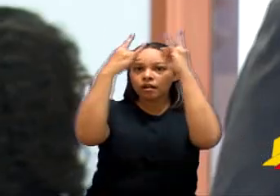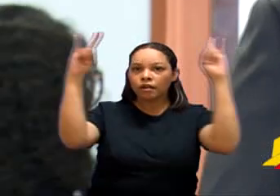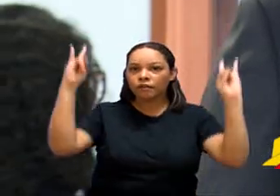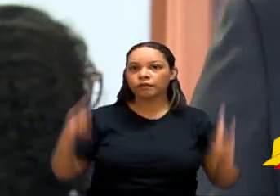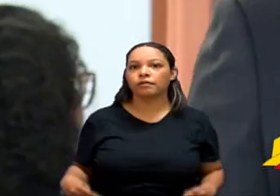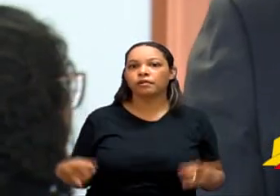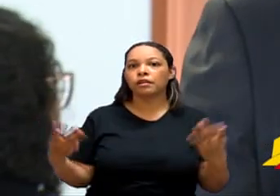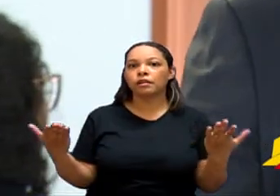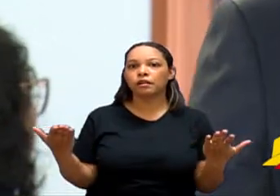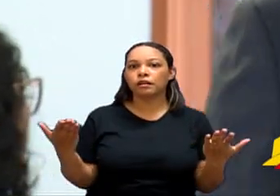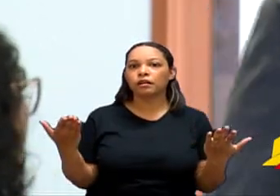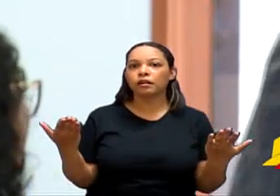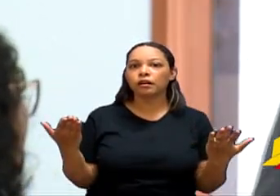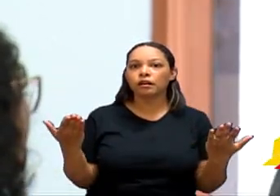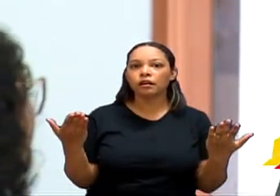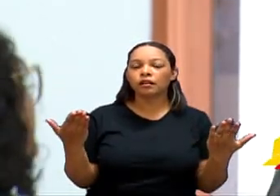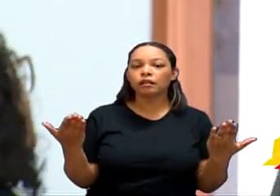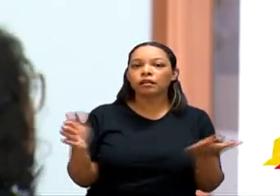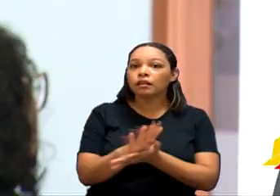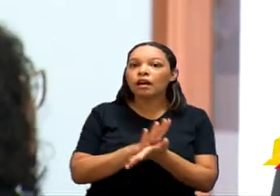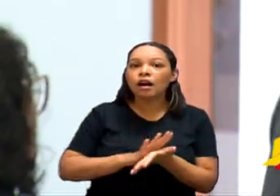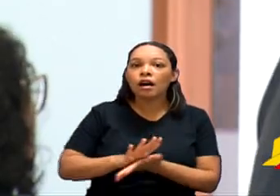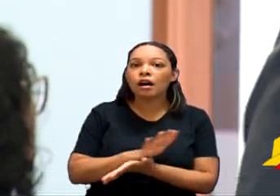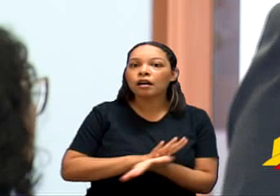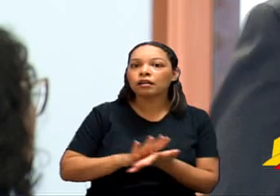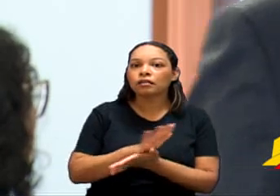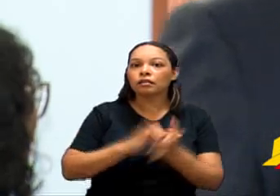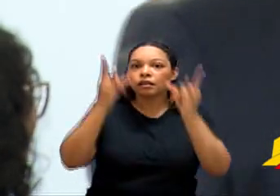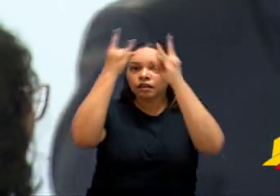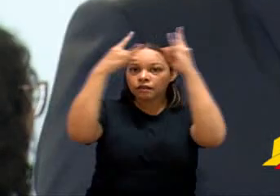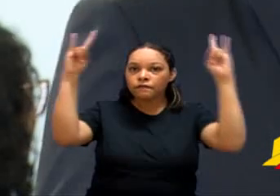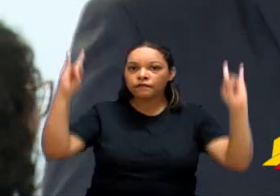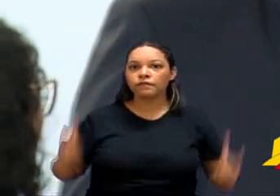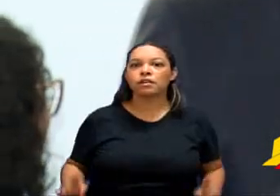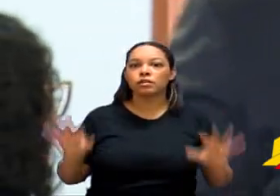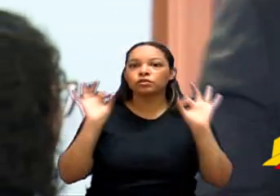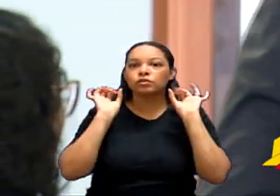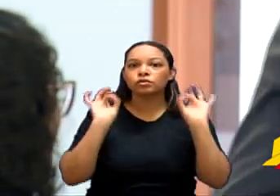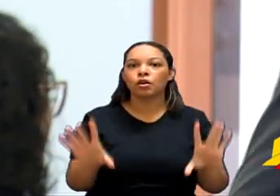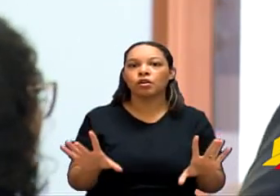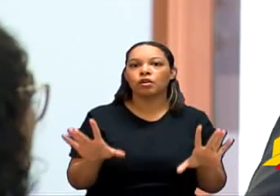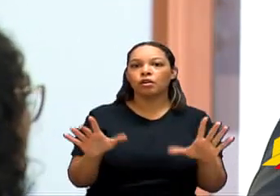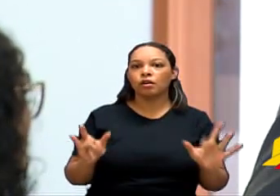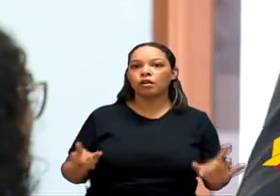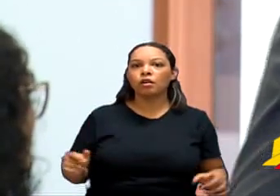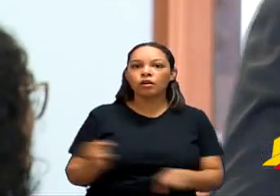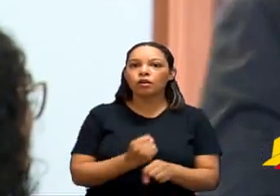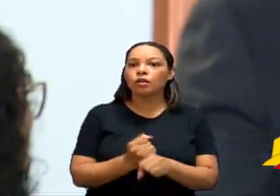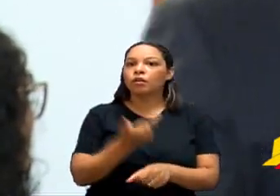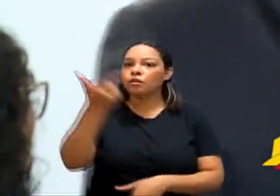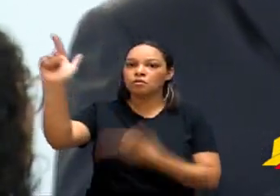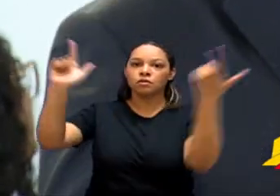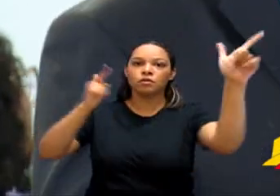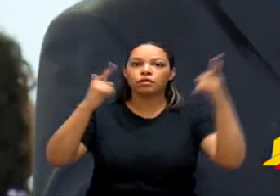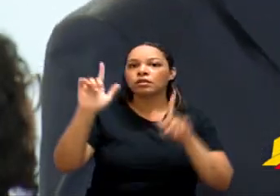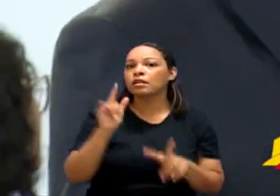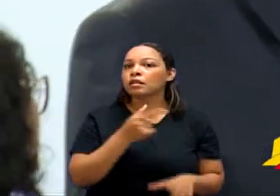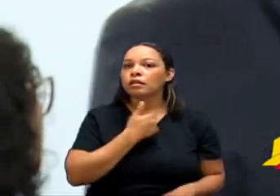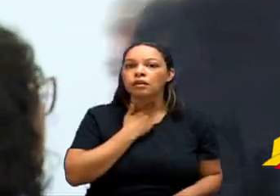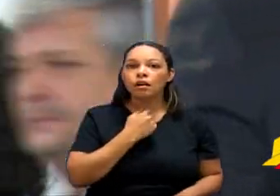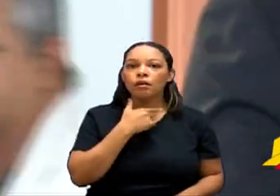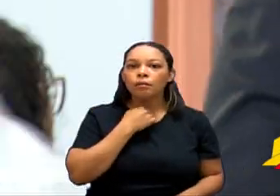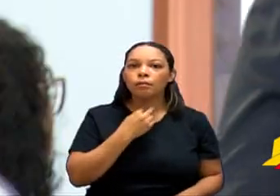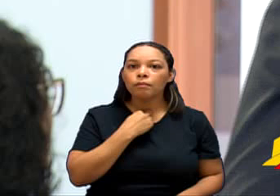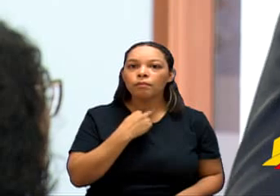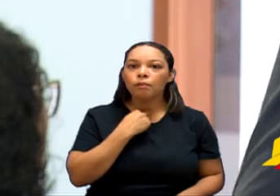lacrou ali, não vai poder ser mais nada, a não ser a Feira da Barganha. Então, vai dar tranquilidade para os trabalhadores. E quero falar uma coisa também,